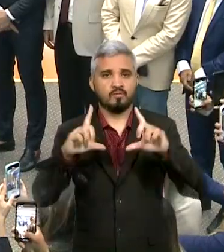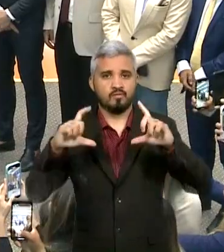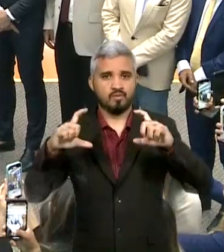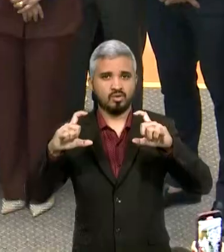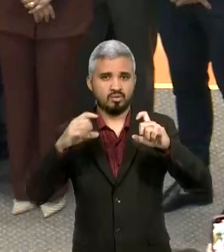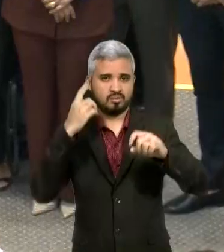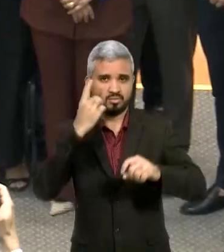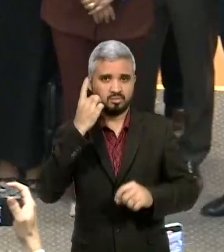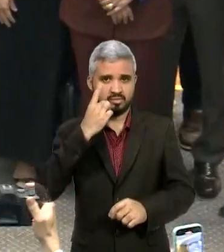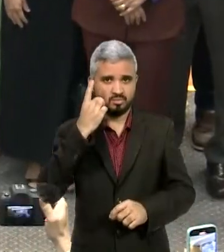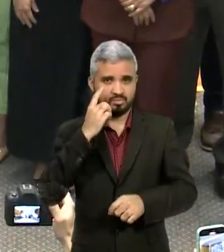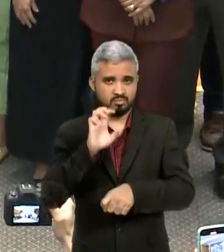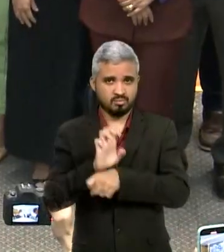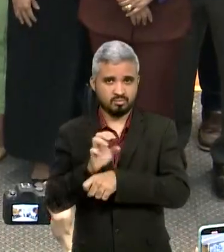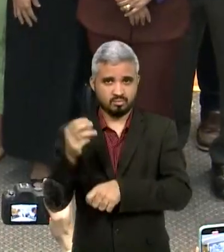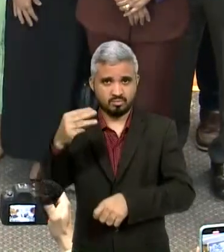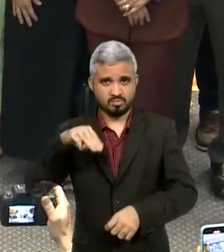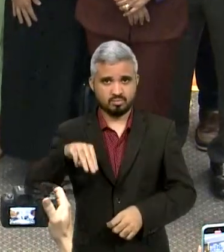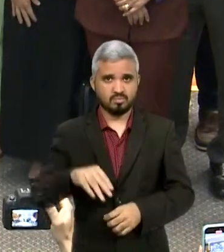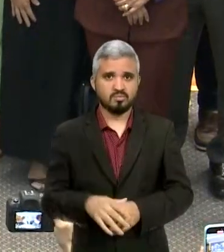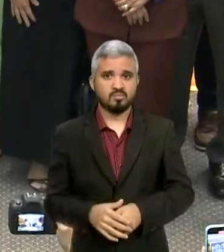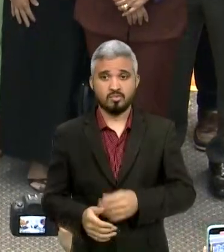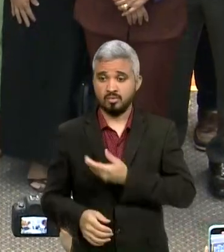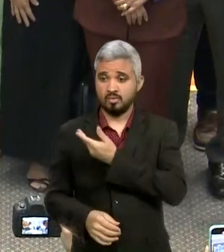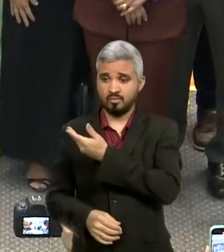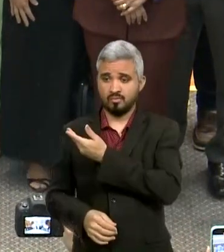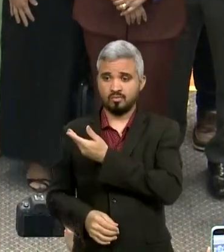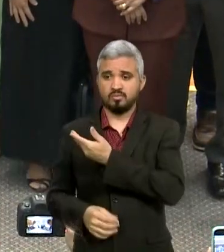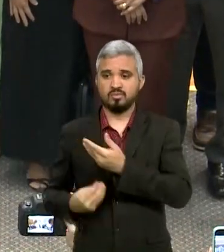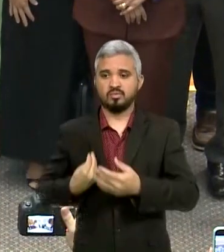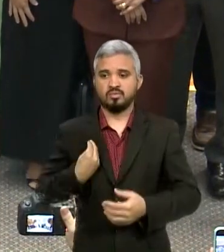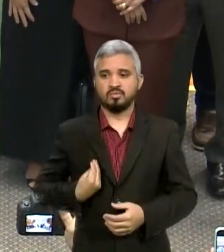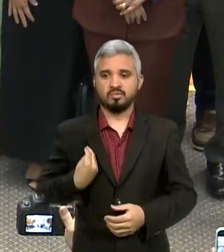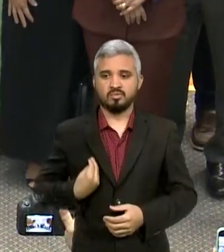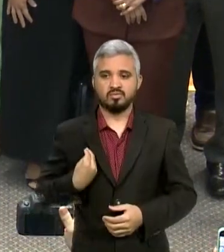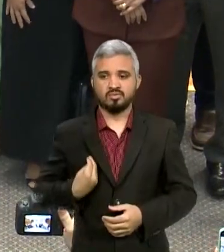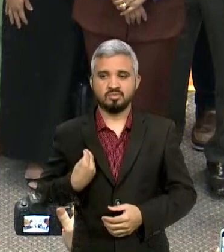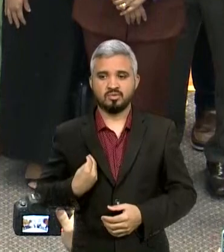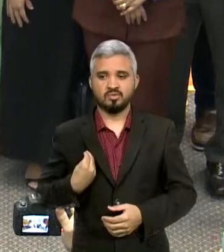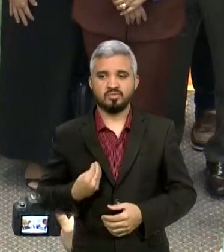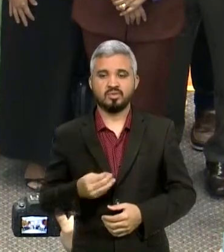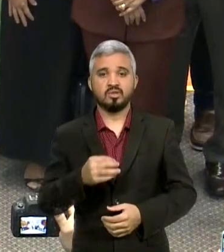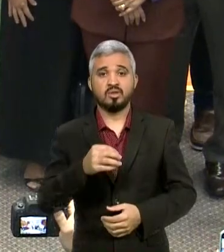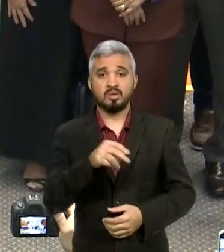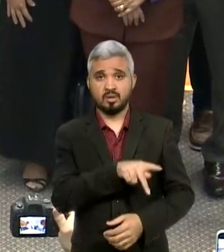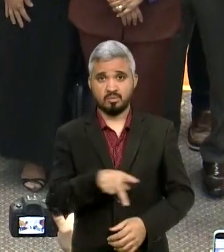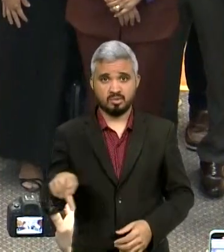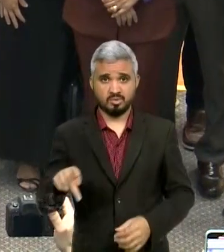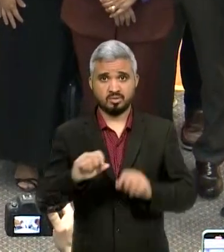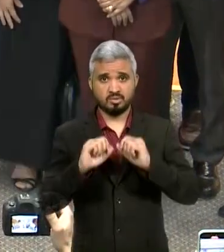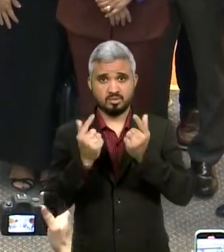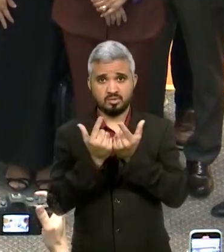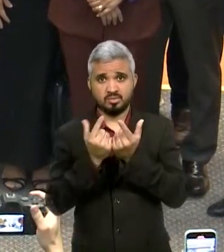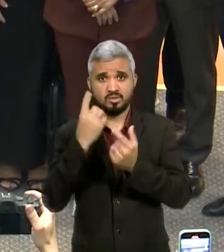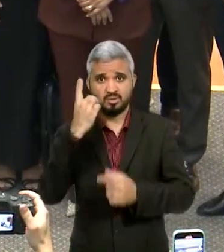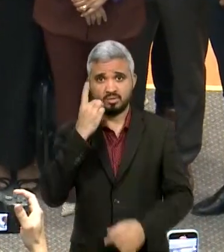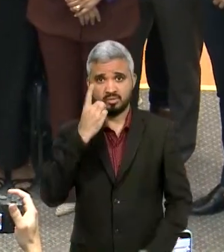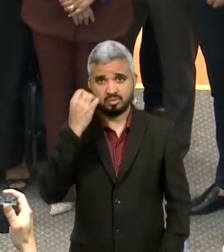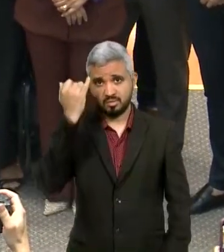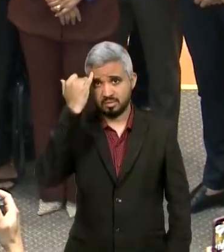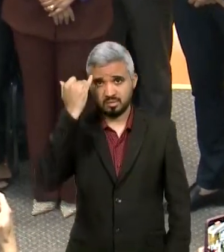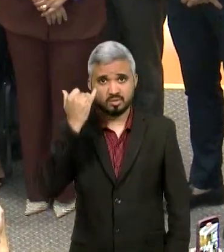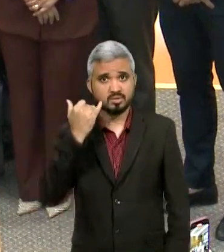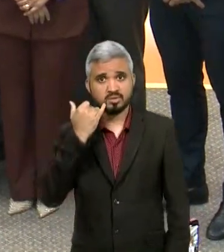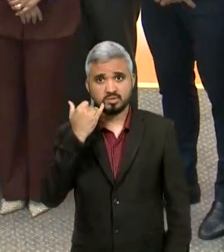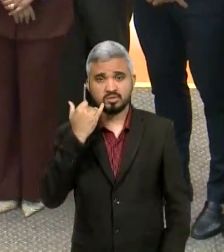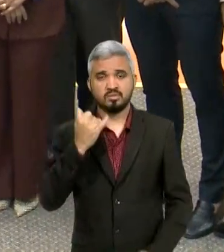estaduais. É a imagem que você acompanha ao vivo aqui do plenário, na Gibiaico, ao centro, a presidente da Assembleia Legislativa, deputada Iracema Vale,